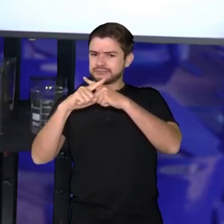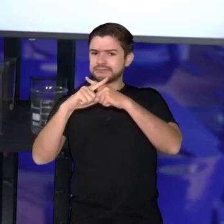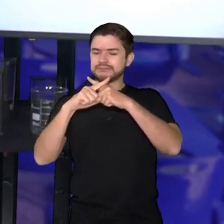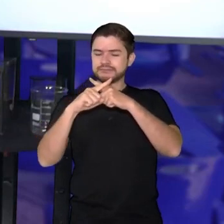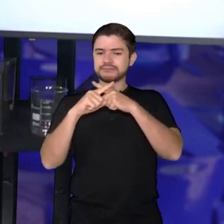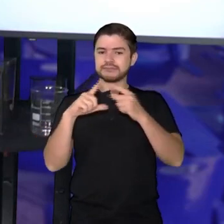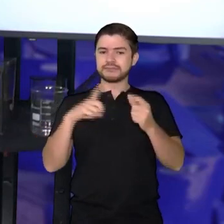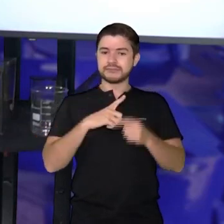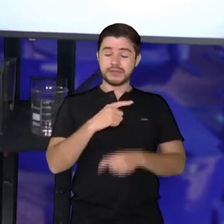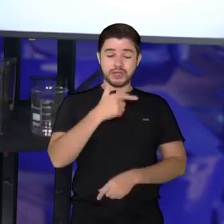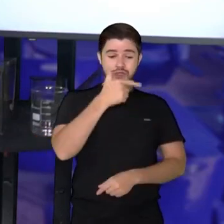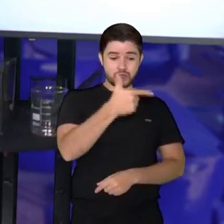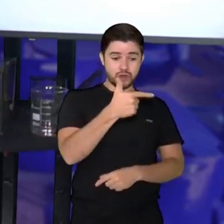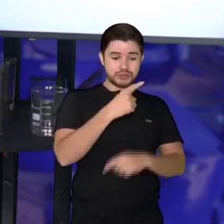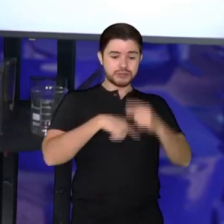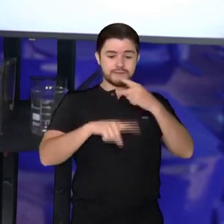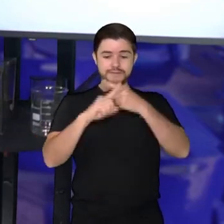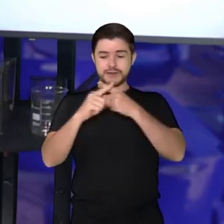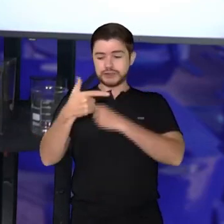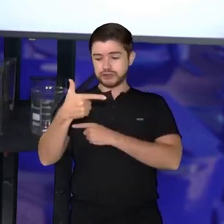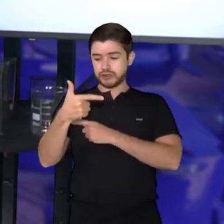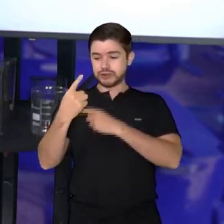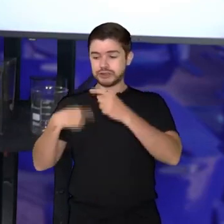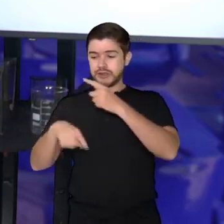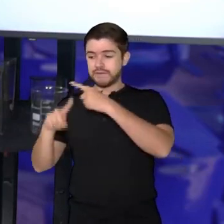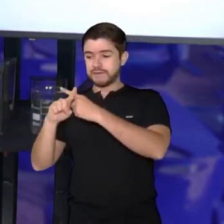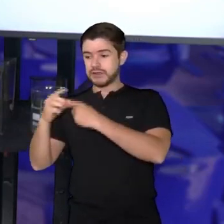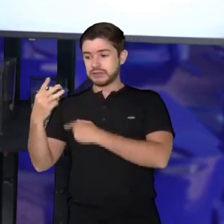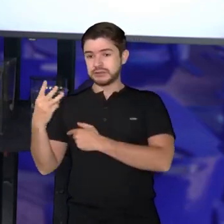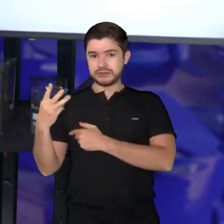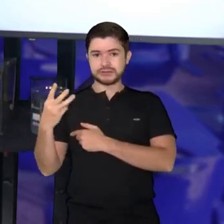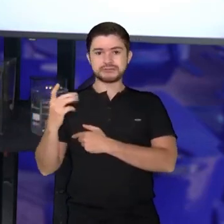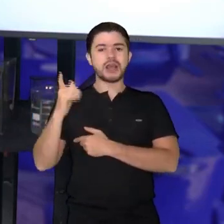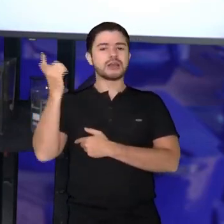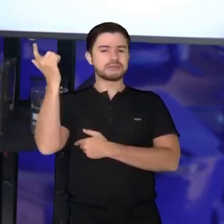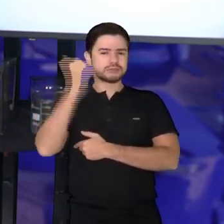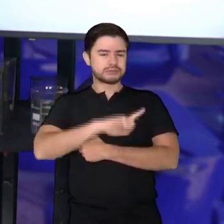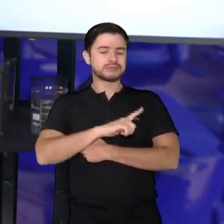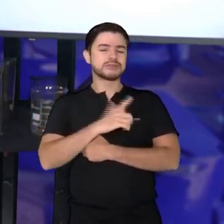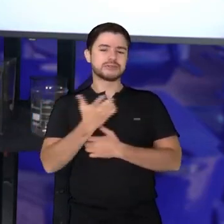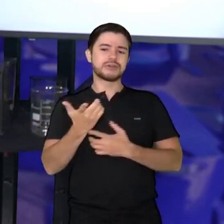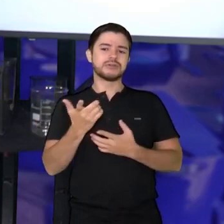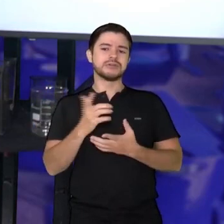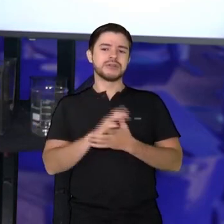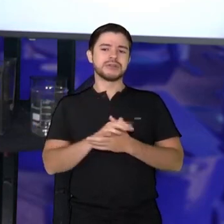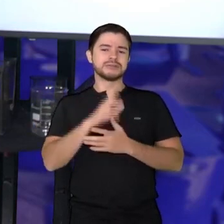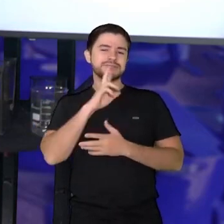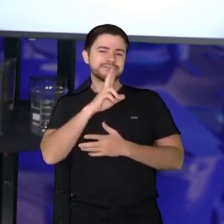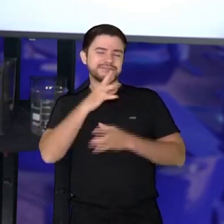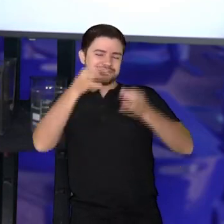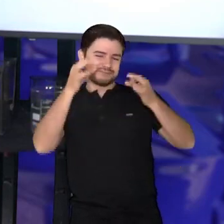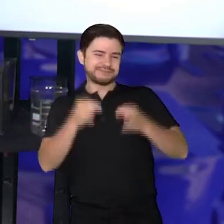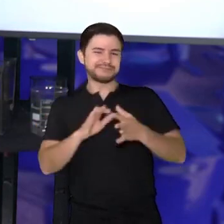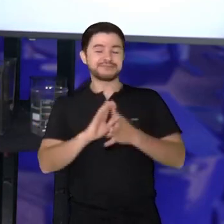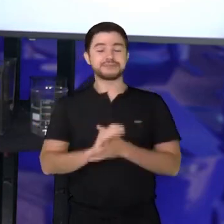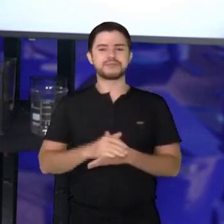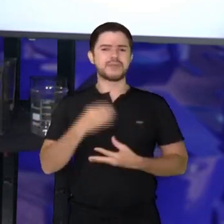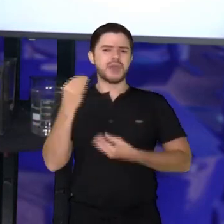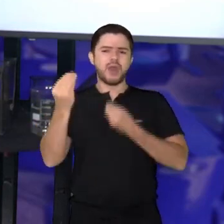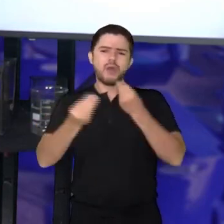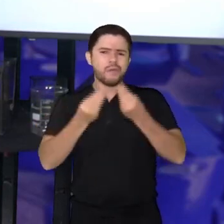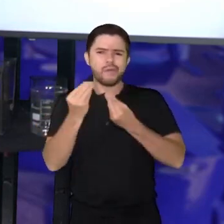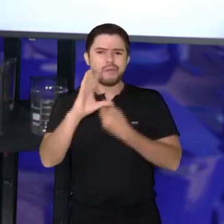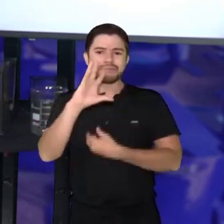2 vezes 2 vezes 3. E aí você chega no resultado do volume dessa situação. Como